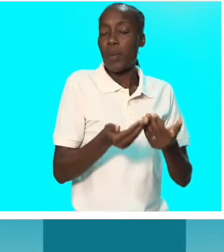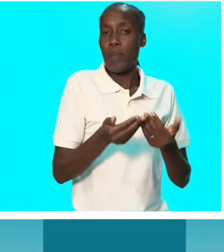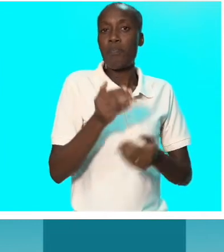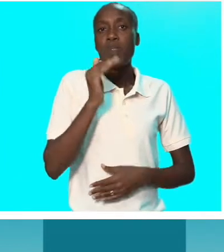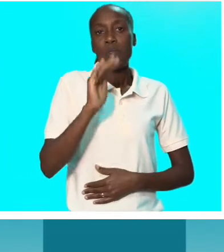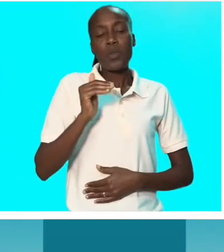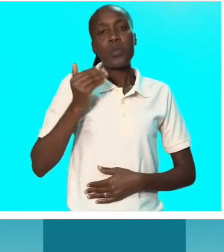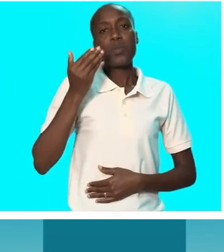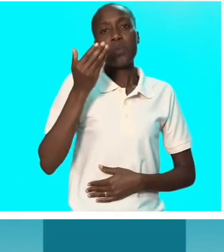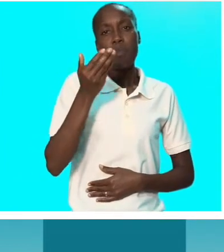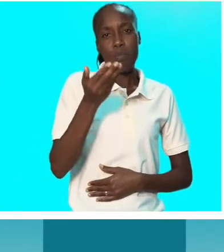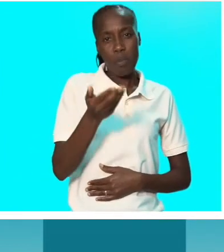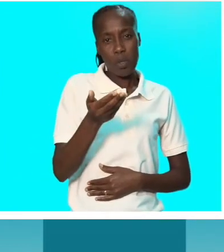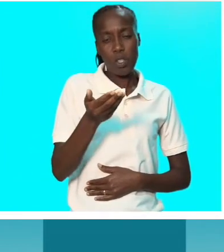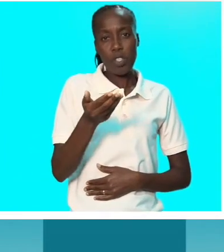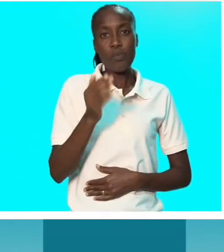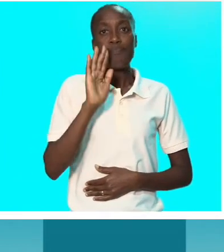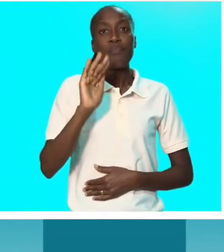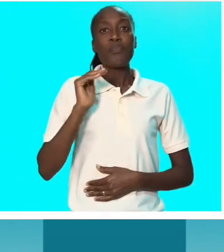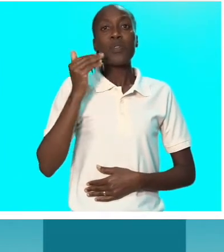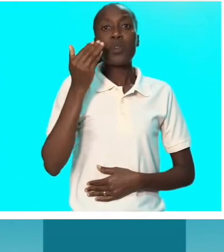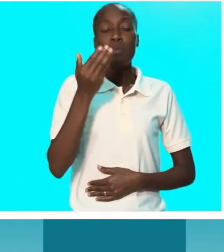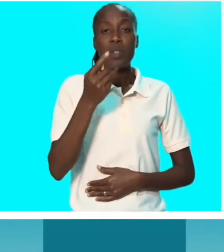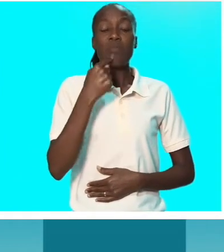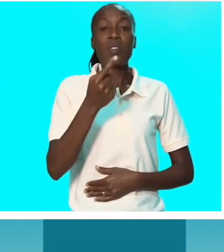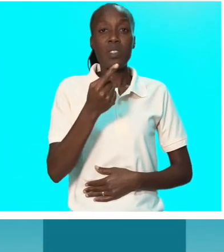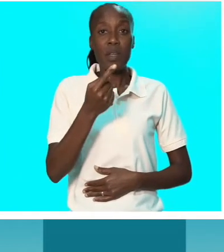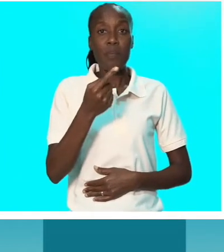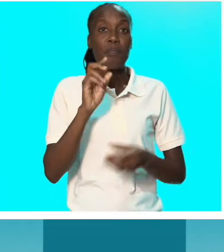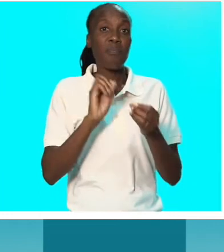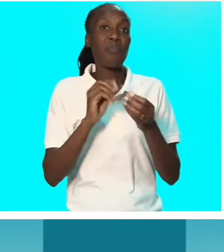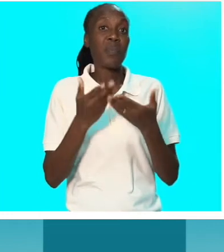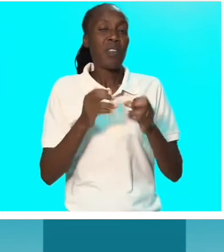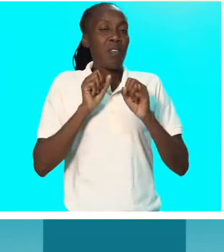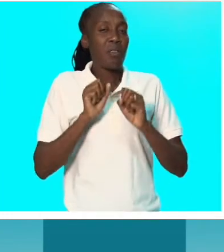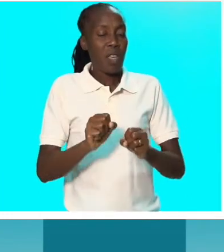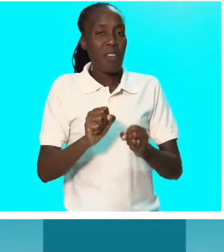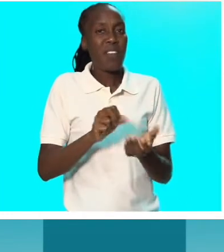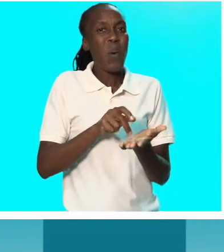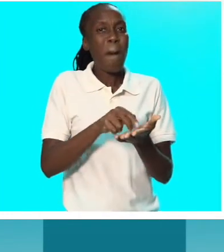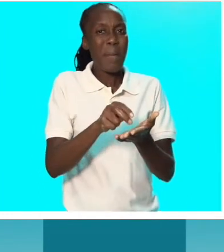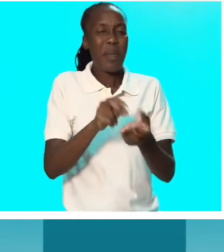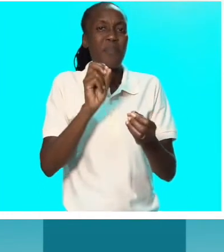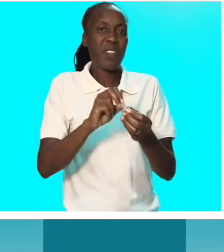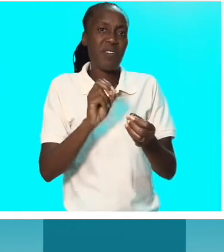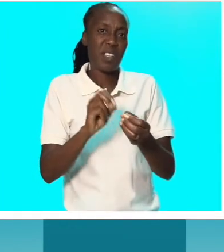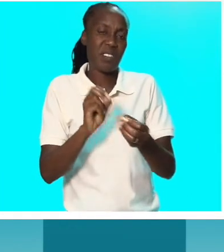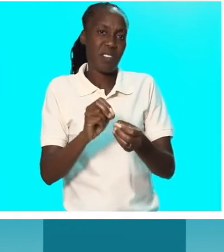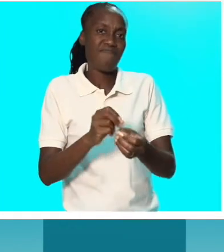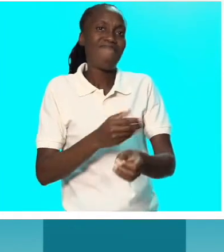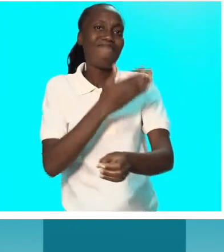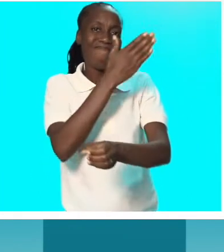Foi quando disseram que tem que ser amputada a perna.